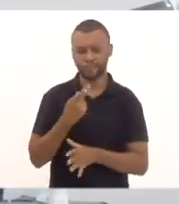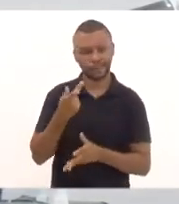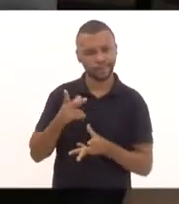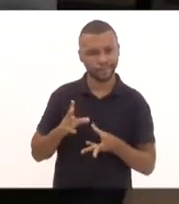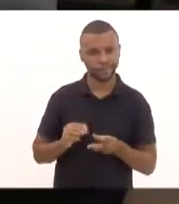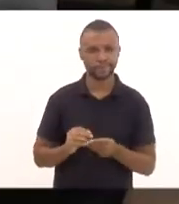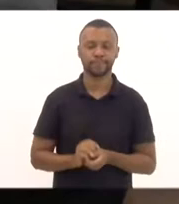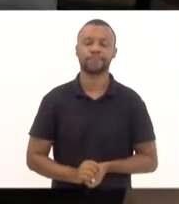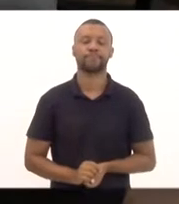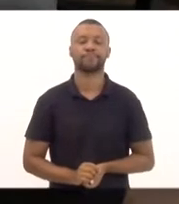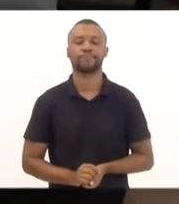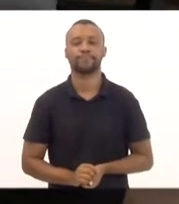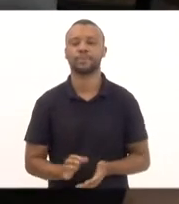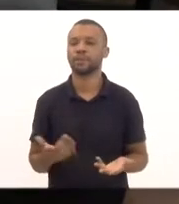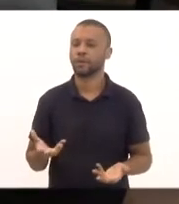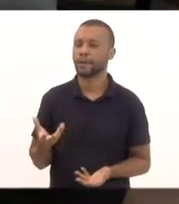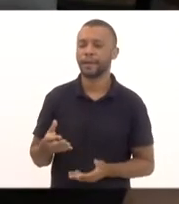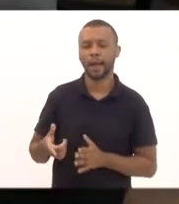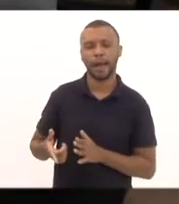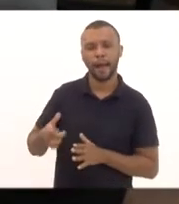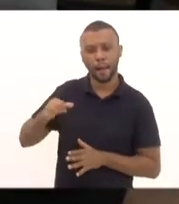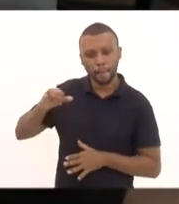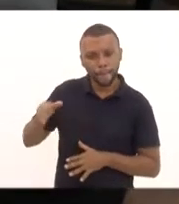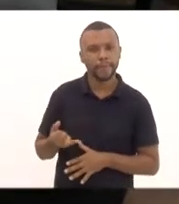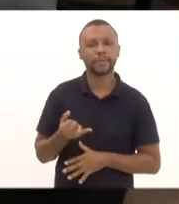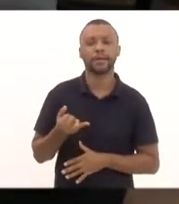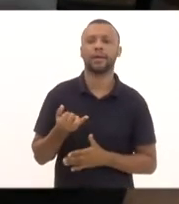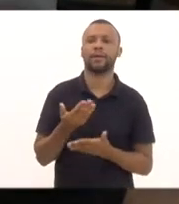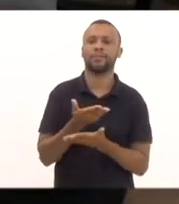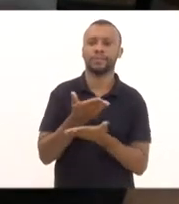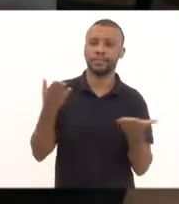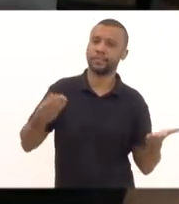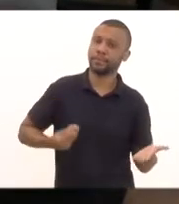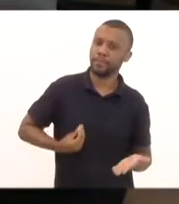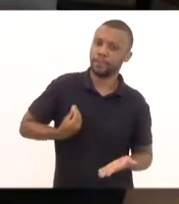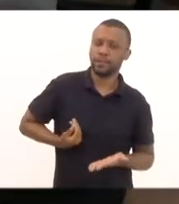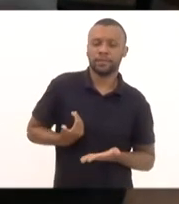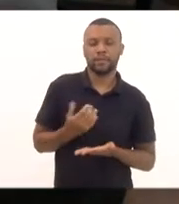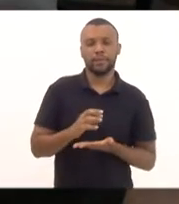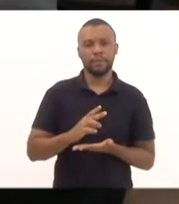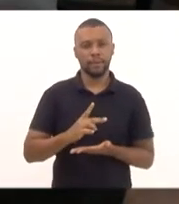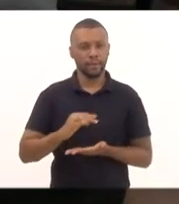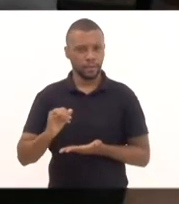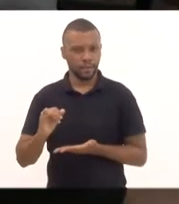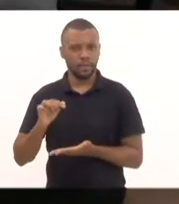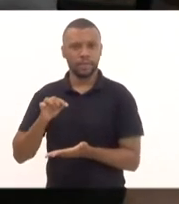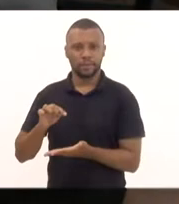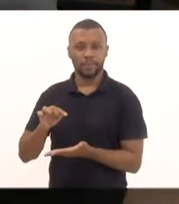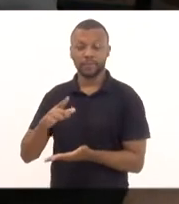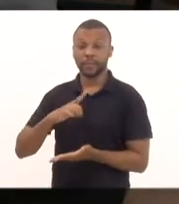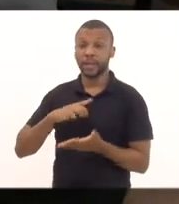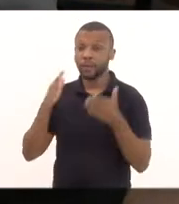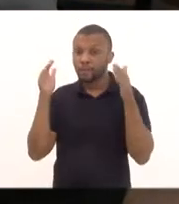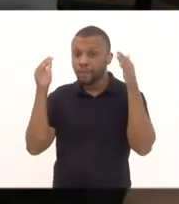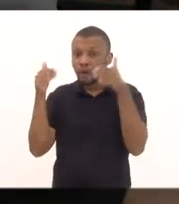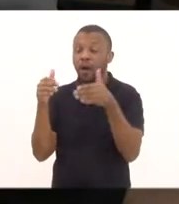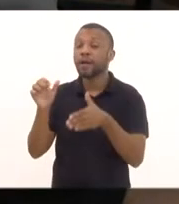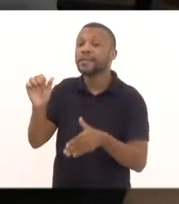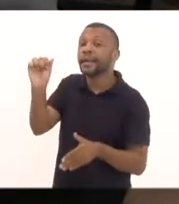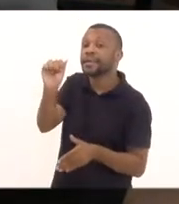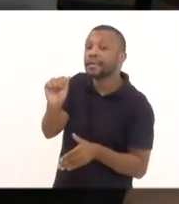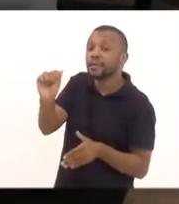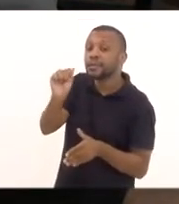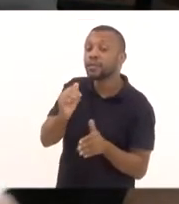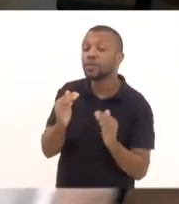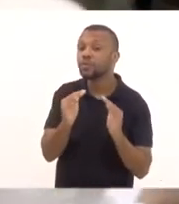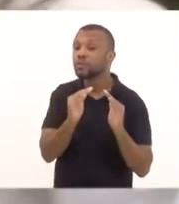queria aproveitar que tá do valdec os demais membros da comissão parlamentar de inquérito que existiu o fórum das associações de